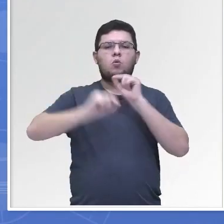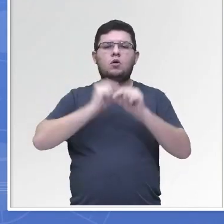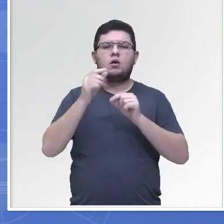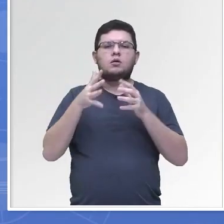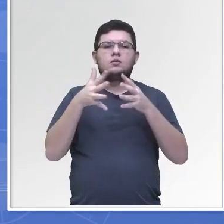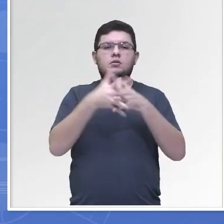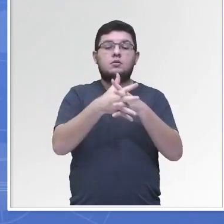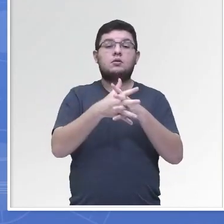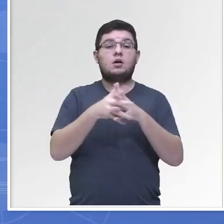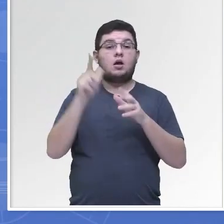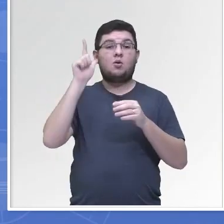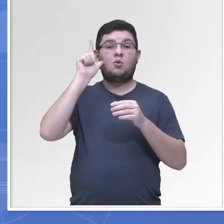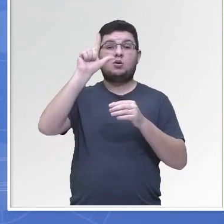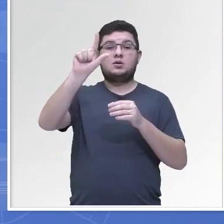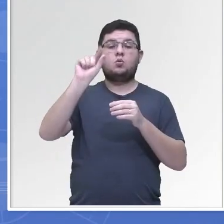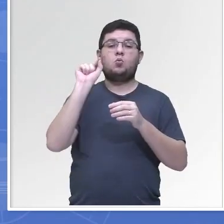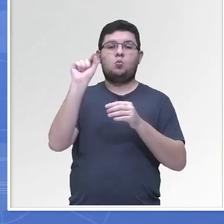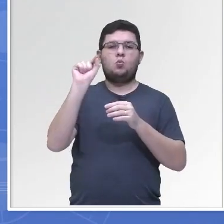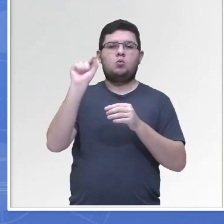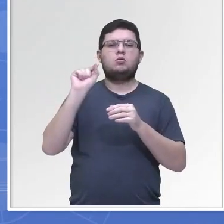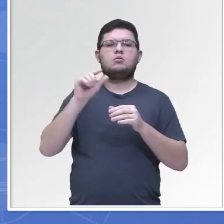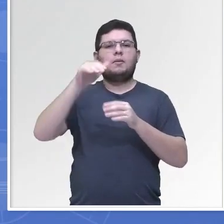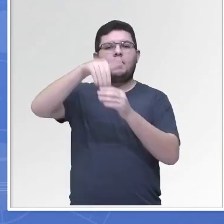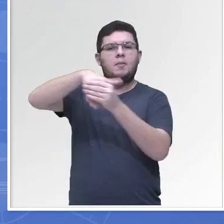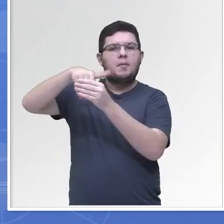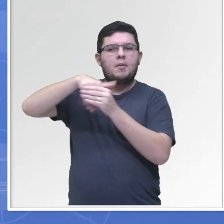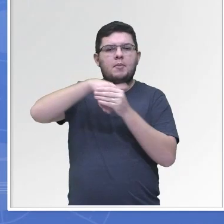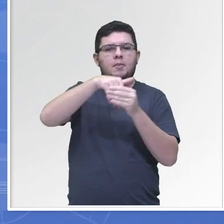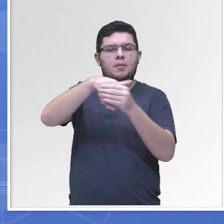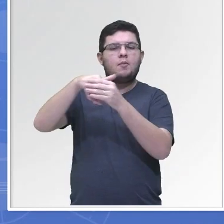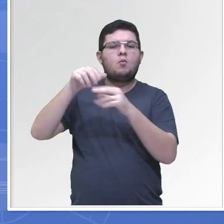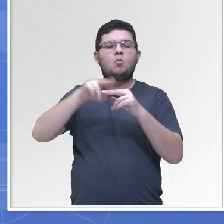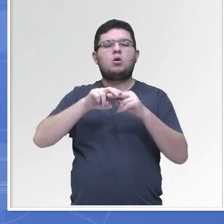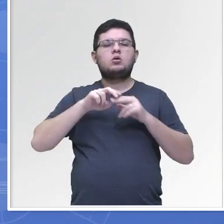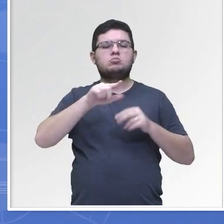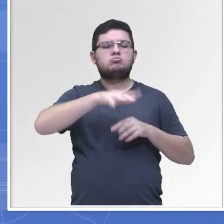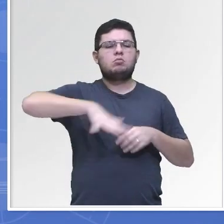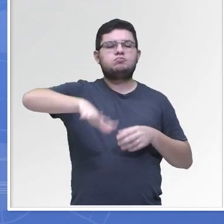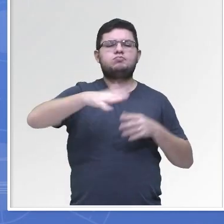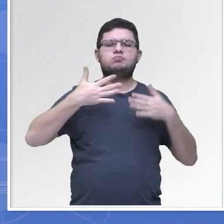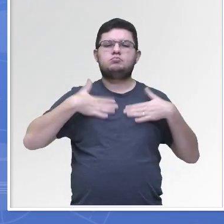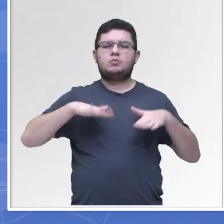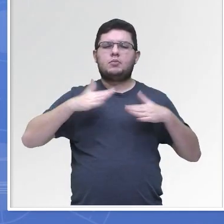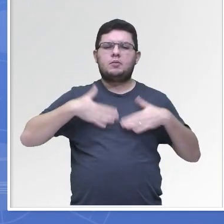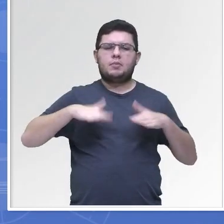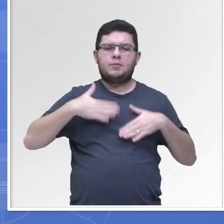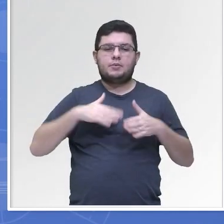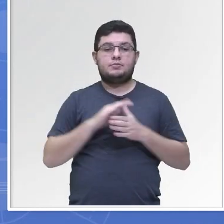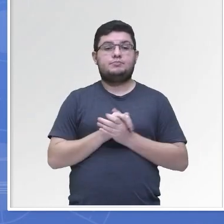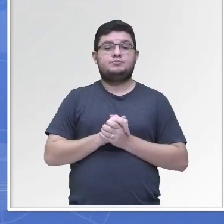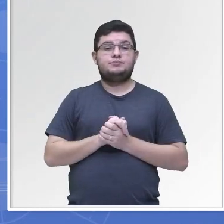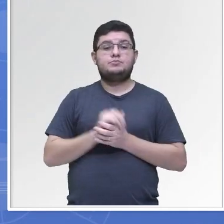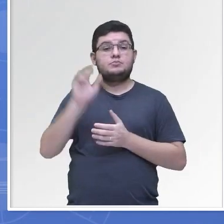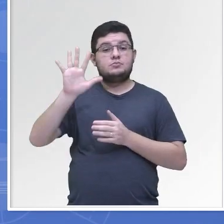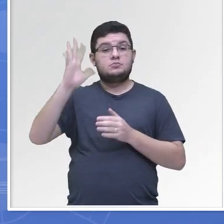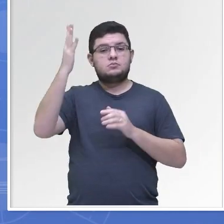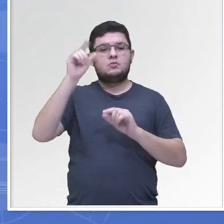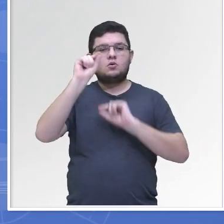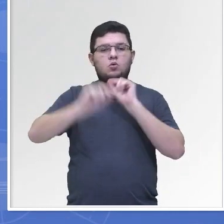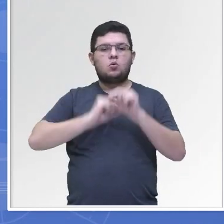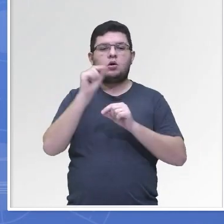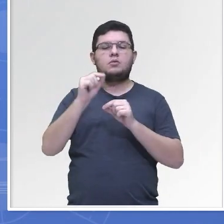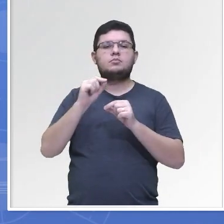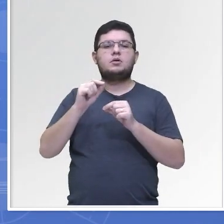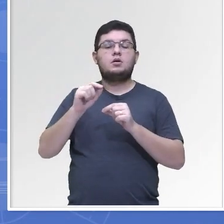Prudente de Moraes, porque ele vai acabar ali acalmando os ânimos. Continuando a leitura lá. Então nós vamos ter a anistia dos principais